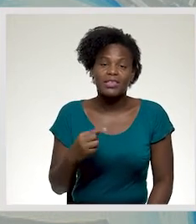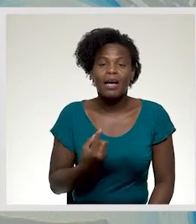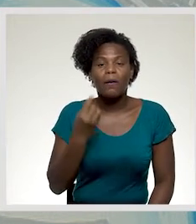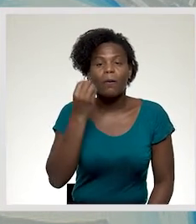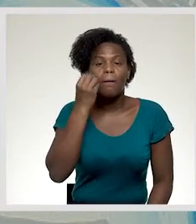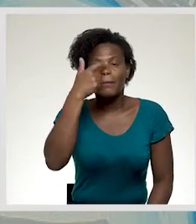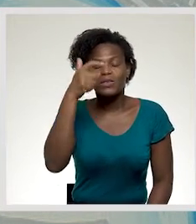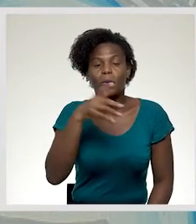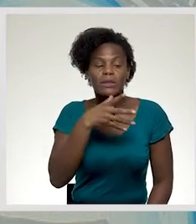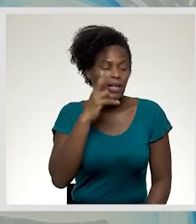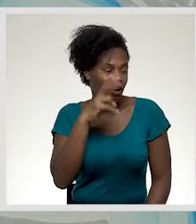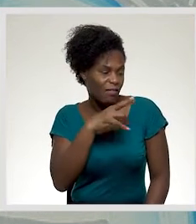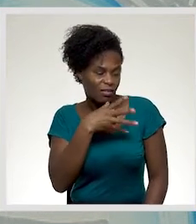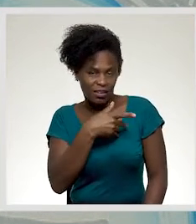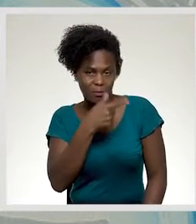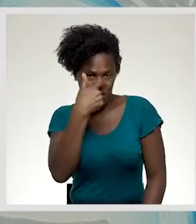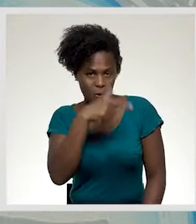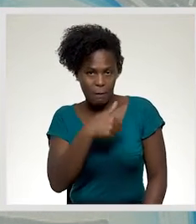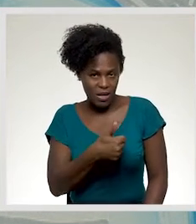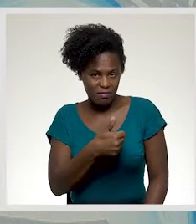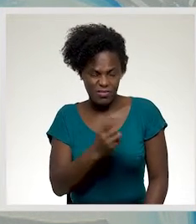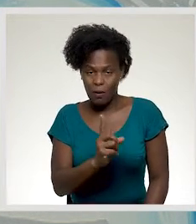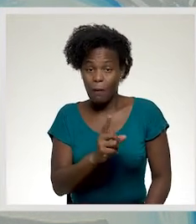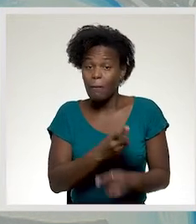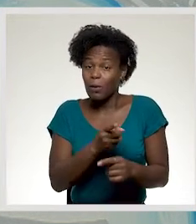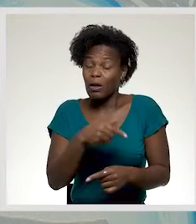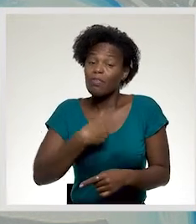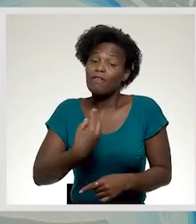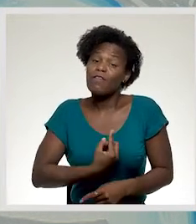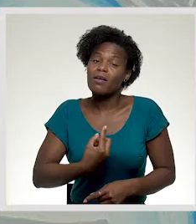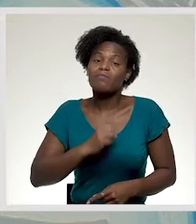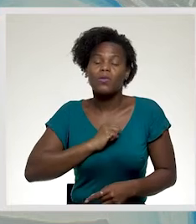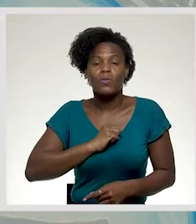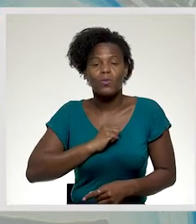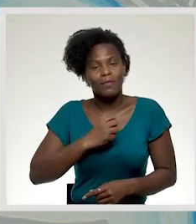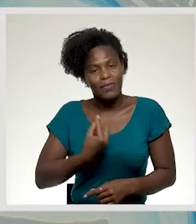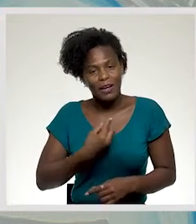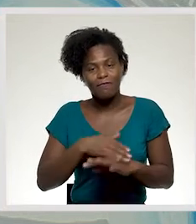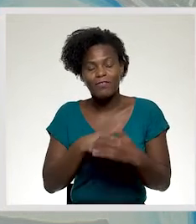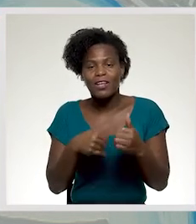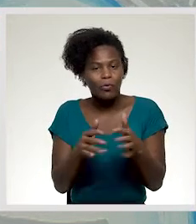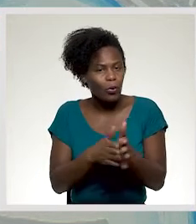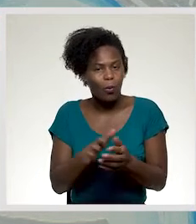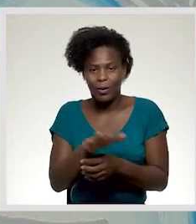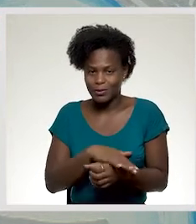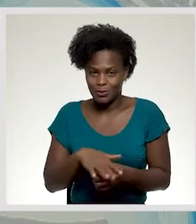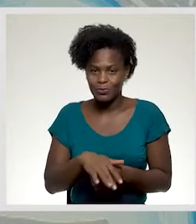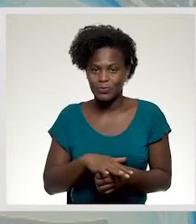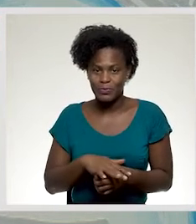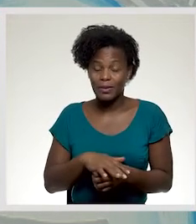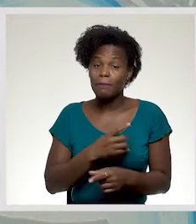uma pessoa de bem, mas simplesmente porque este é o meu dever. Eu devo fazer isso em todas as